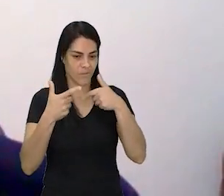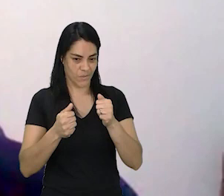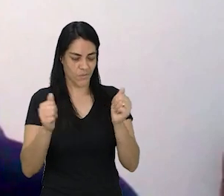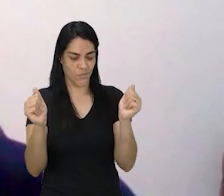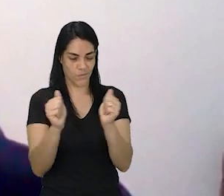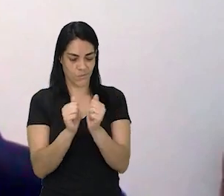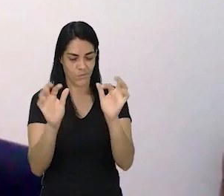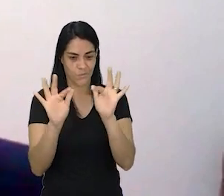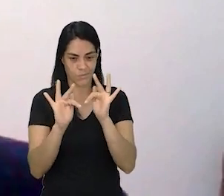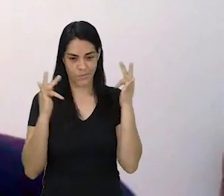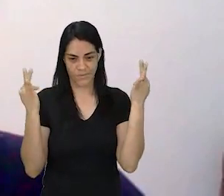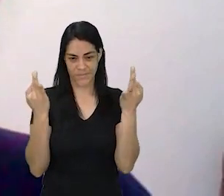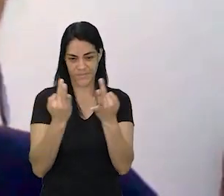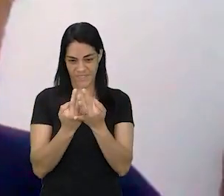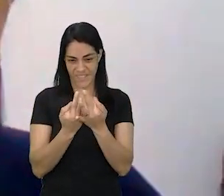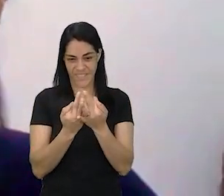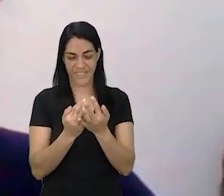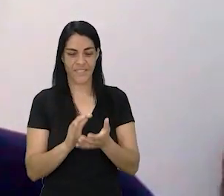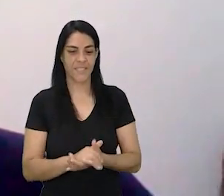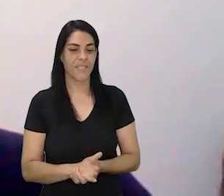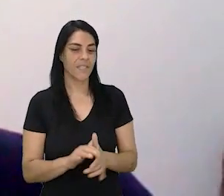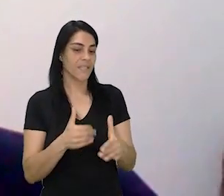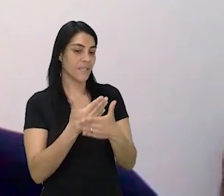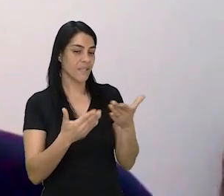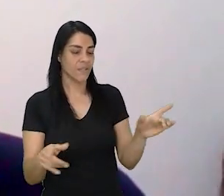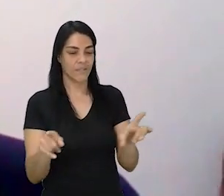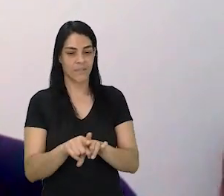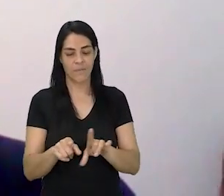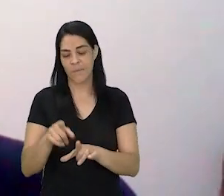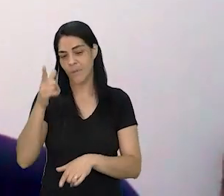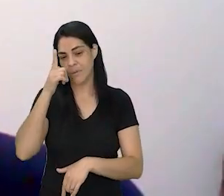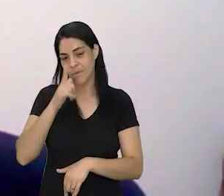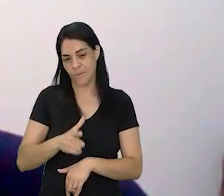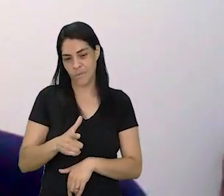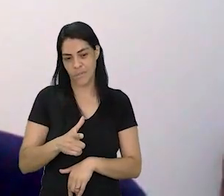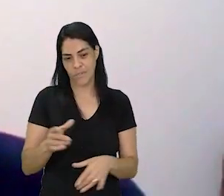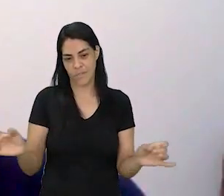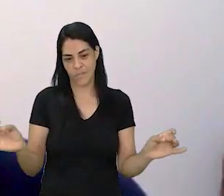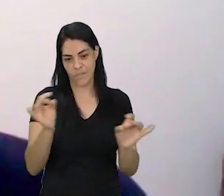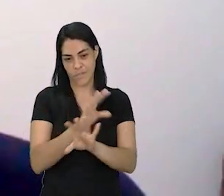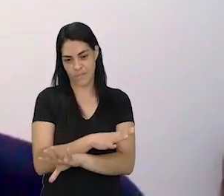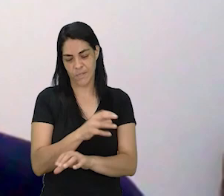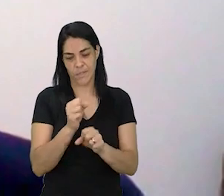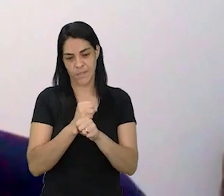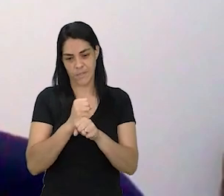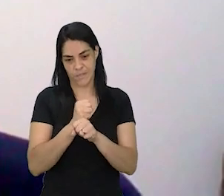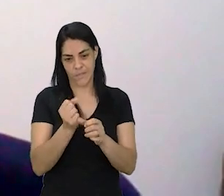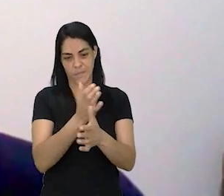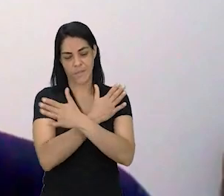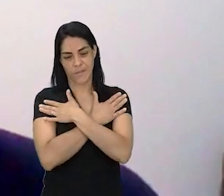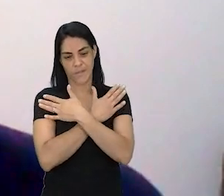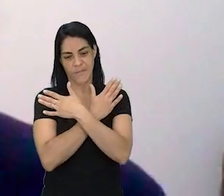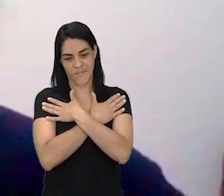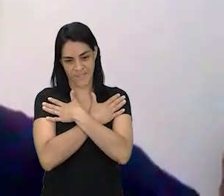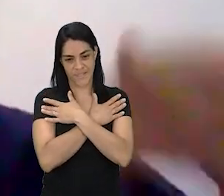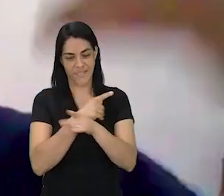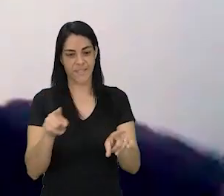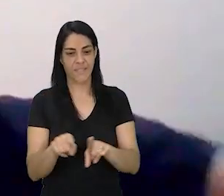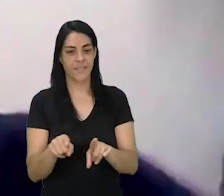de vocês. E que a gente possa estar encerrando esse ano com um grande abraço, em particular